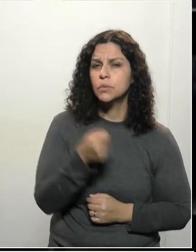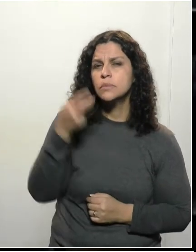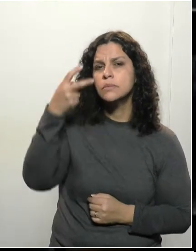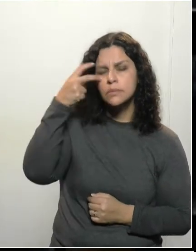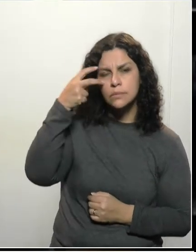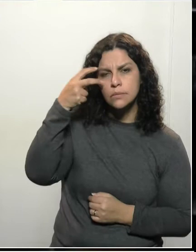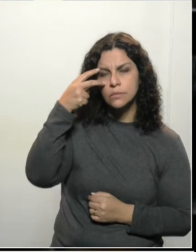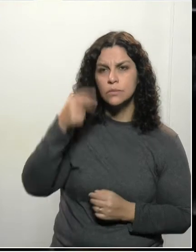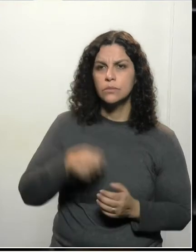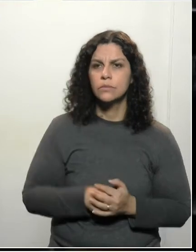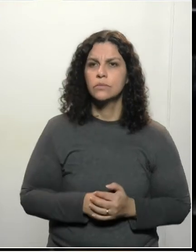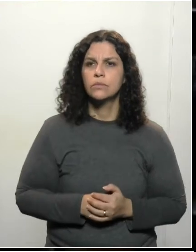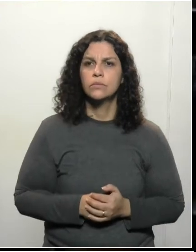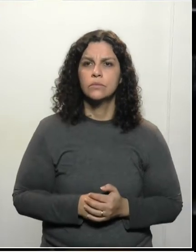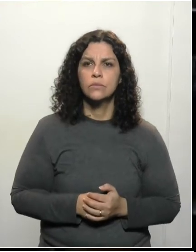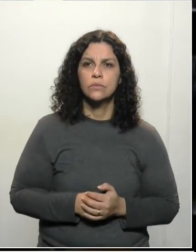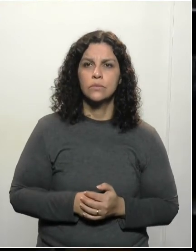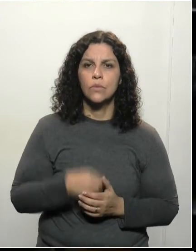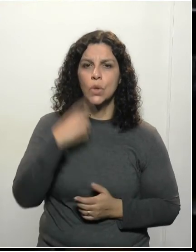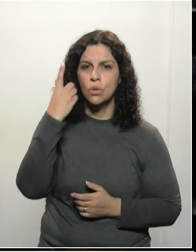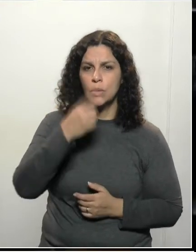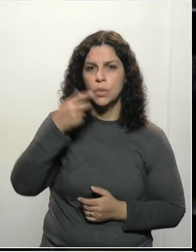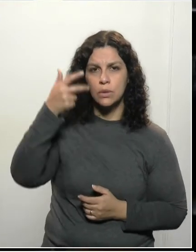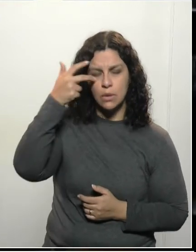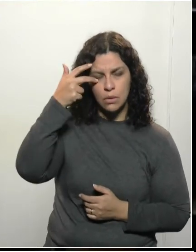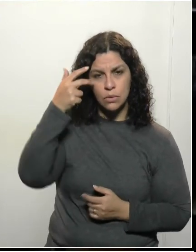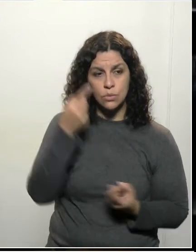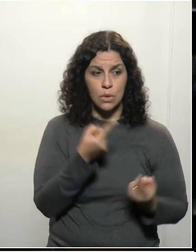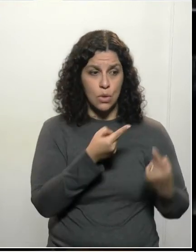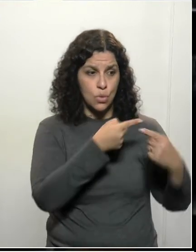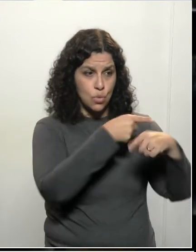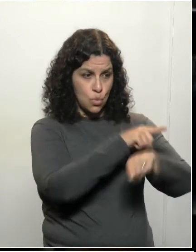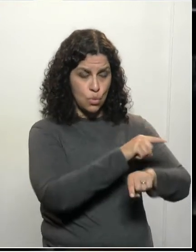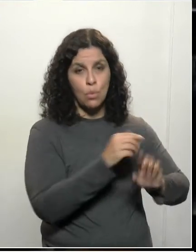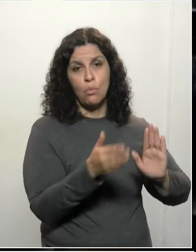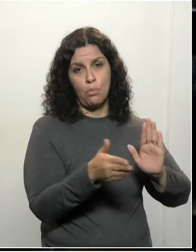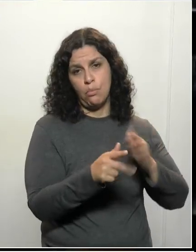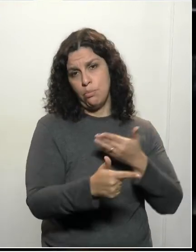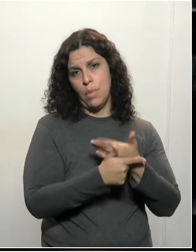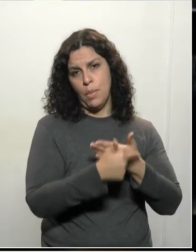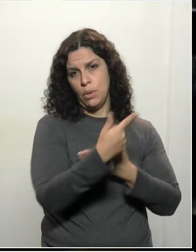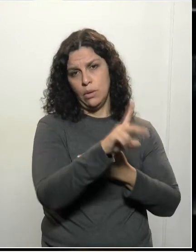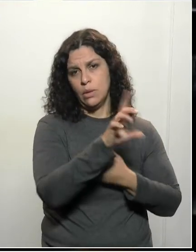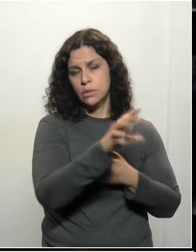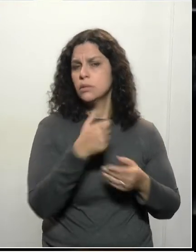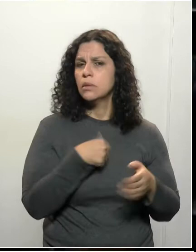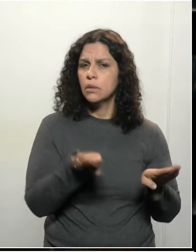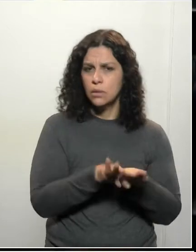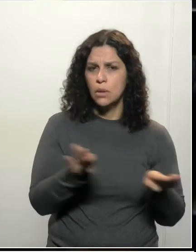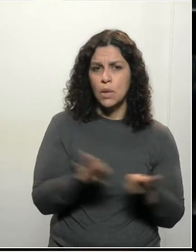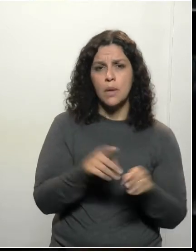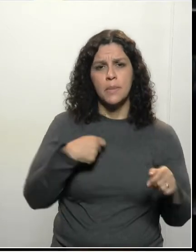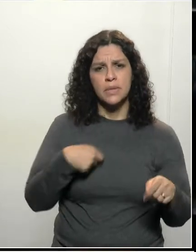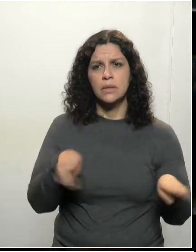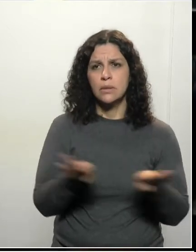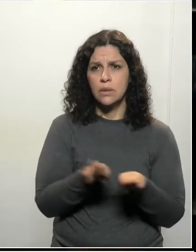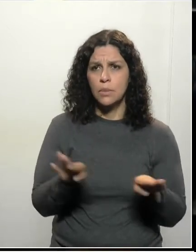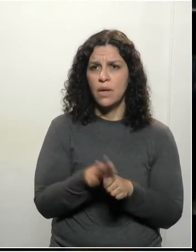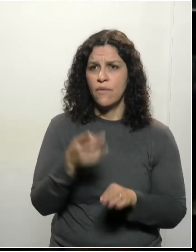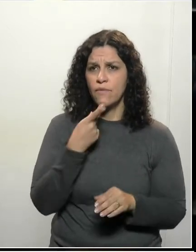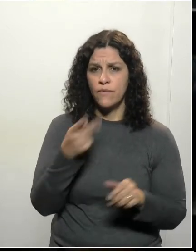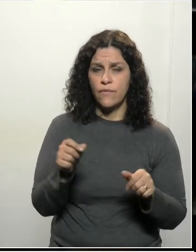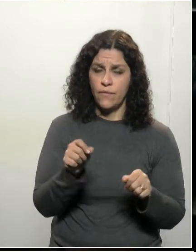Arilson. Evidentemente que o deputado Arilson é um deputado da oposição, ele está no papel dele. Ele tem que fazer o jogo do quanto pior,